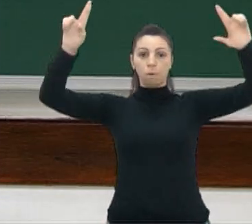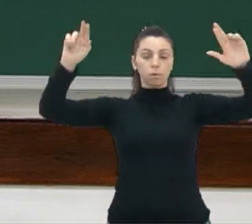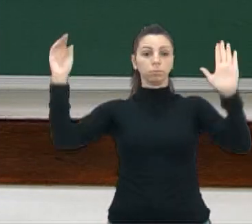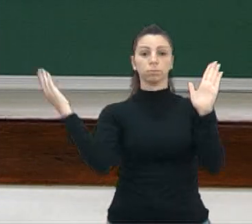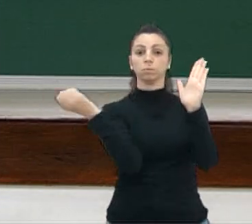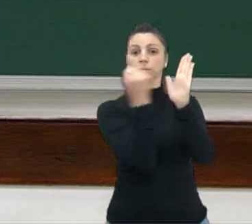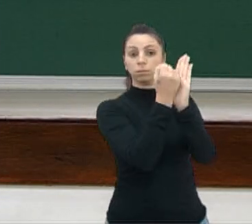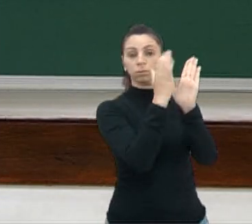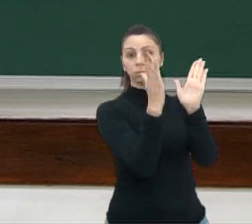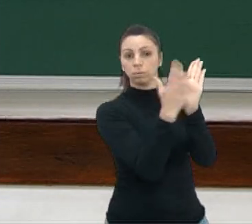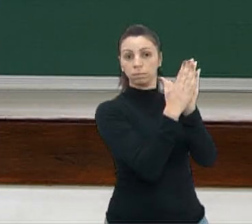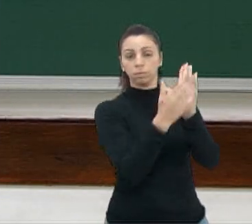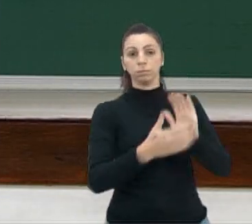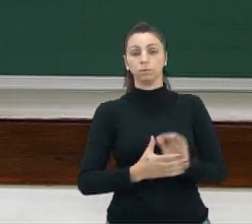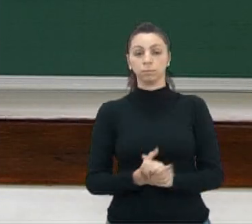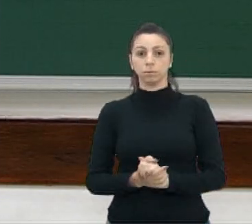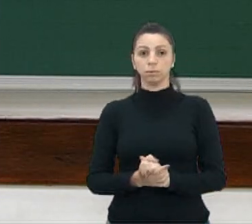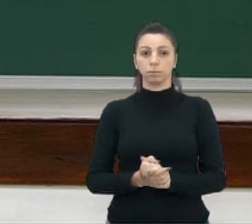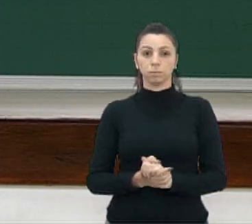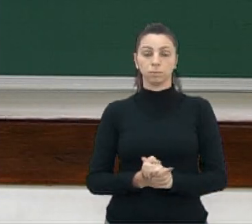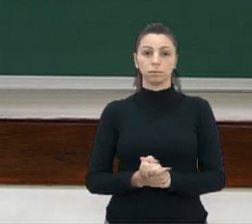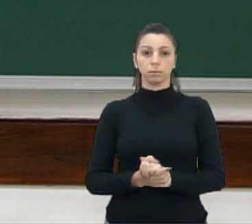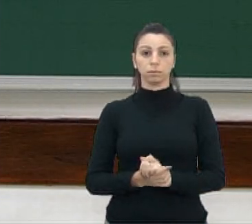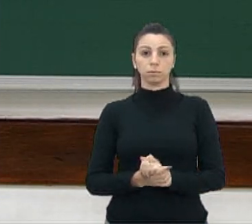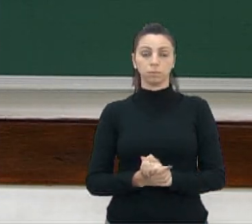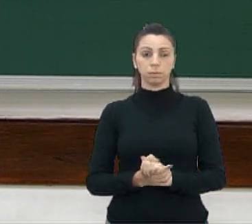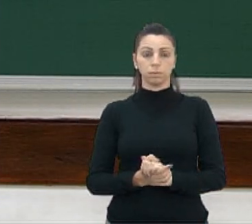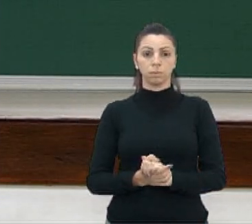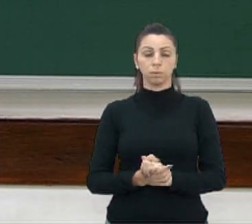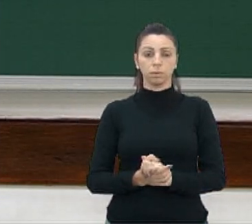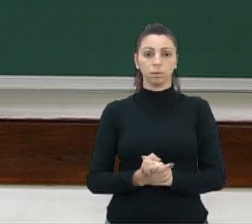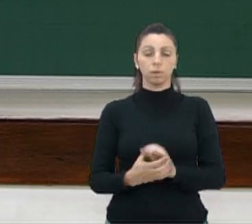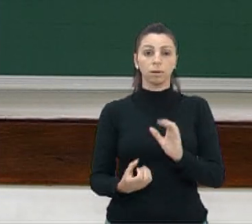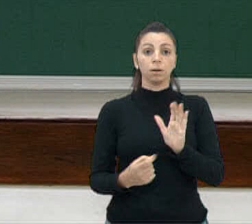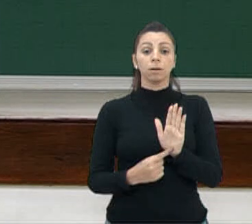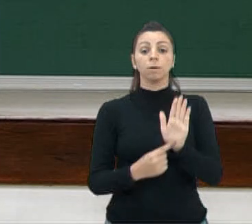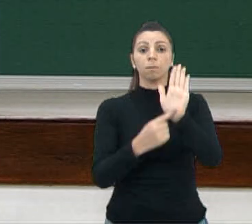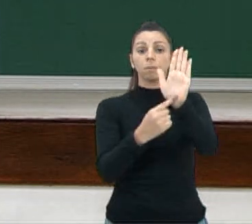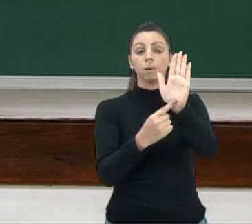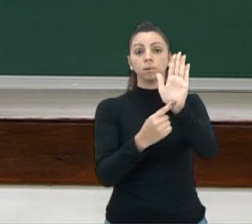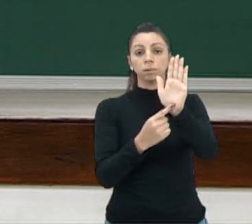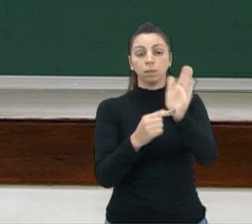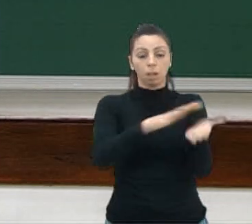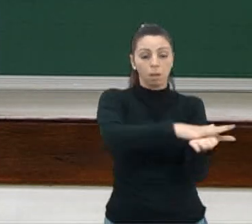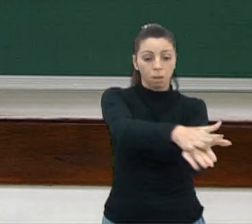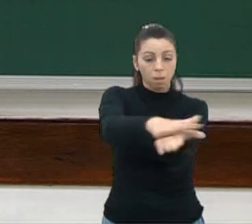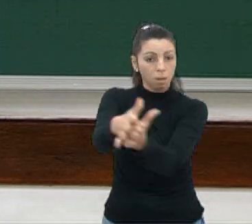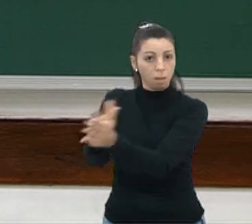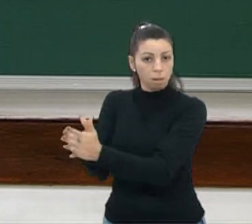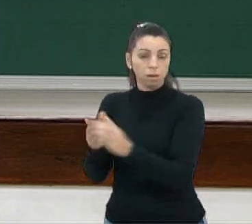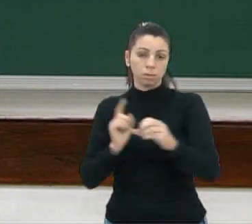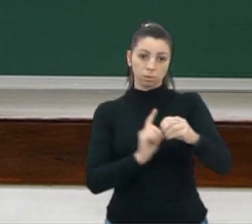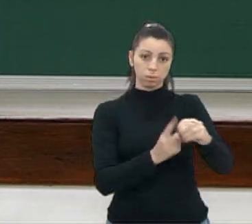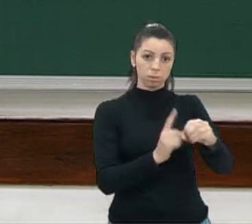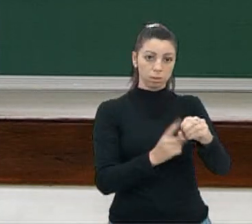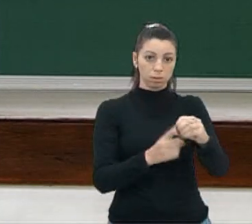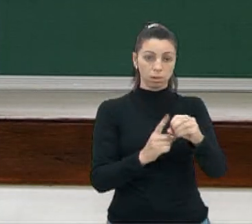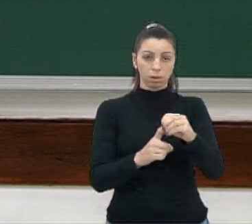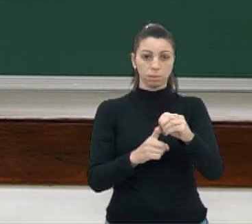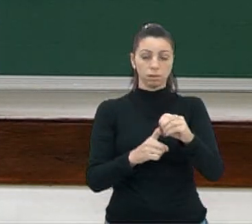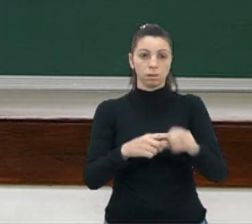gigantesco, em que ele retrata esse massacre, né, esse bombardeio aí nessas pequenas cidades de Guernica.